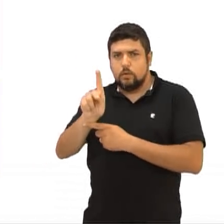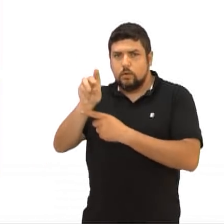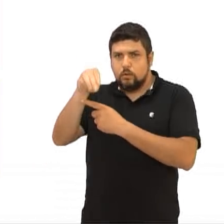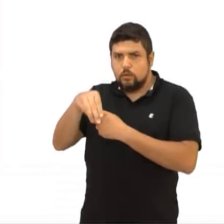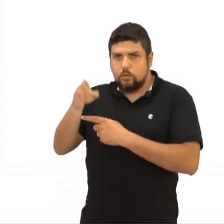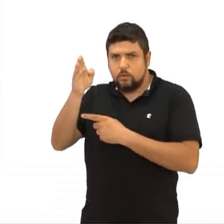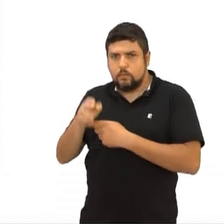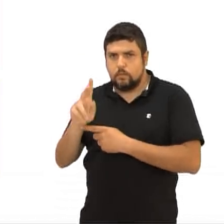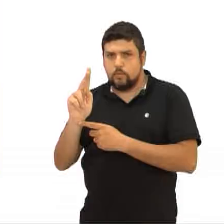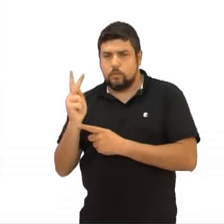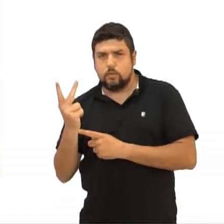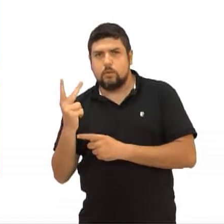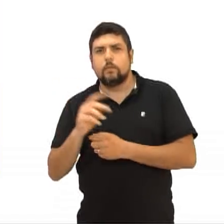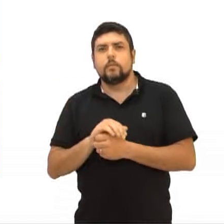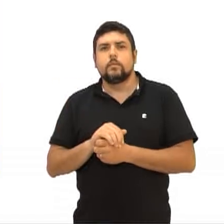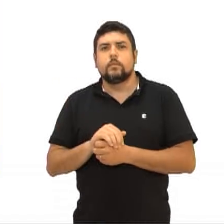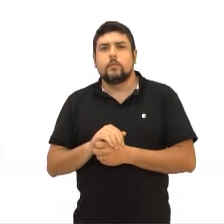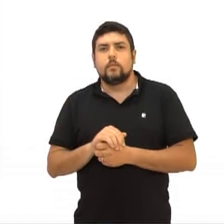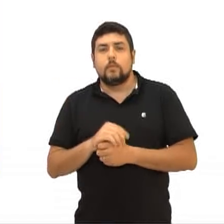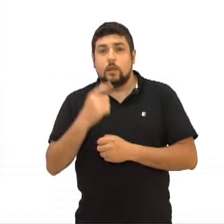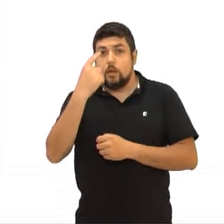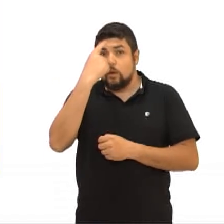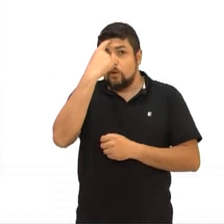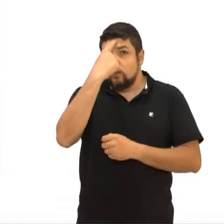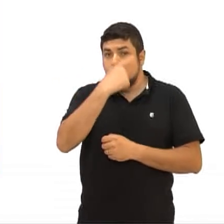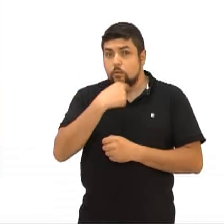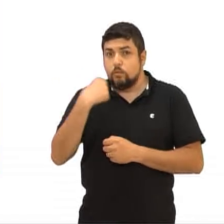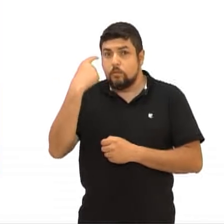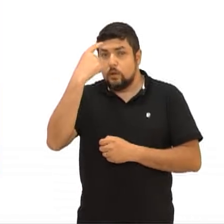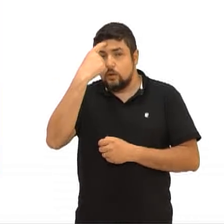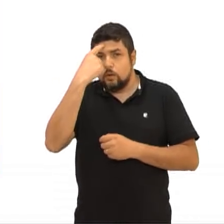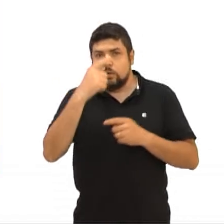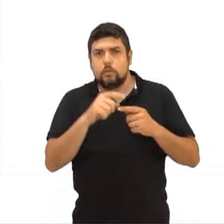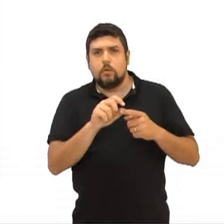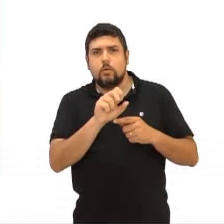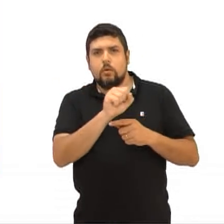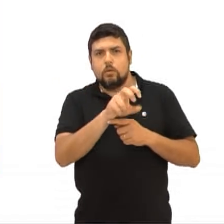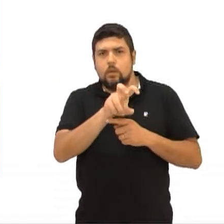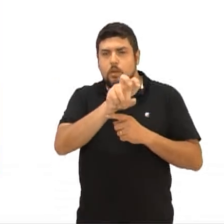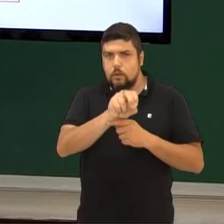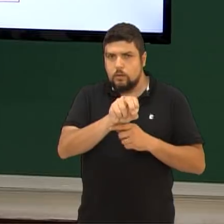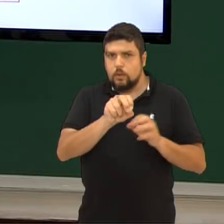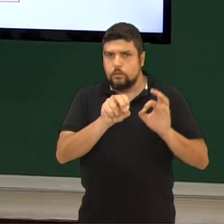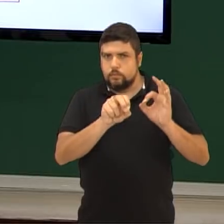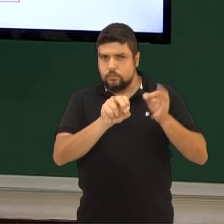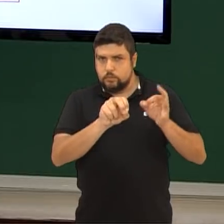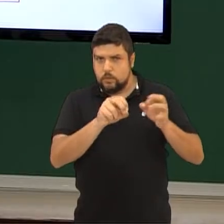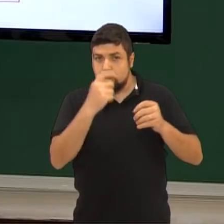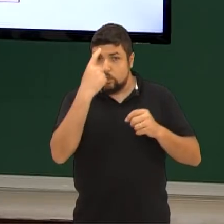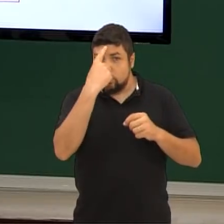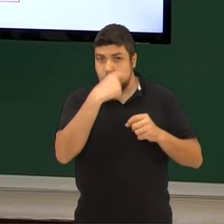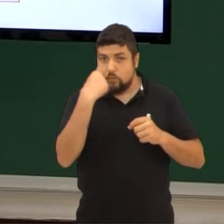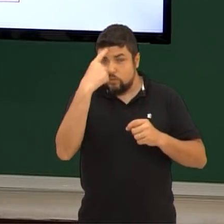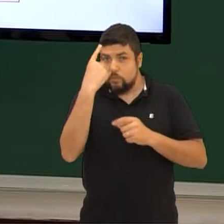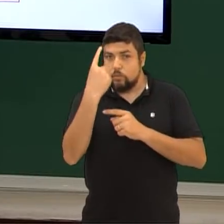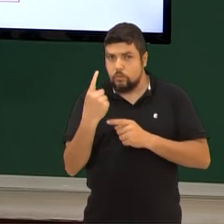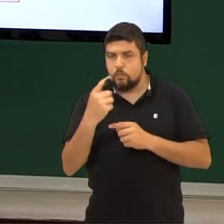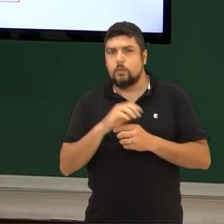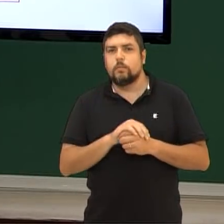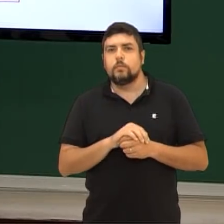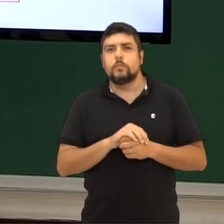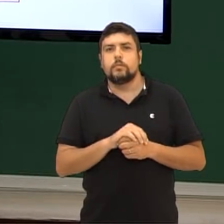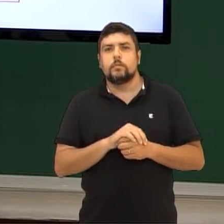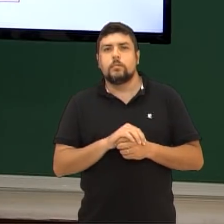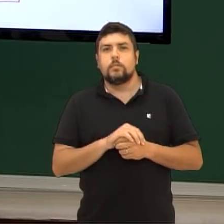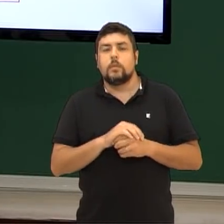850 km por hora, em 1 hora, esse avião percorre 850 km por hora.